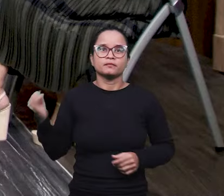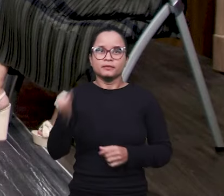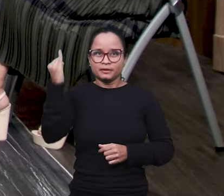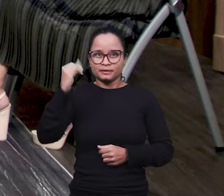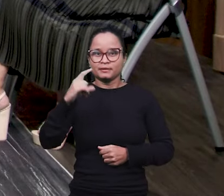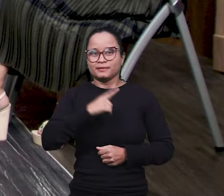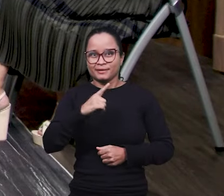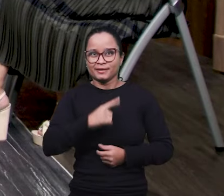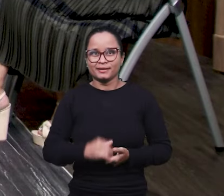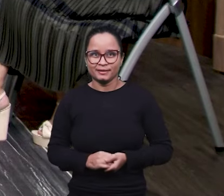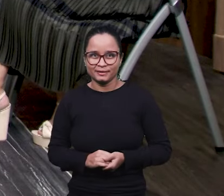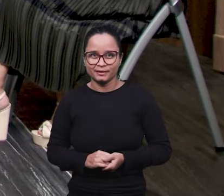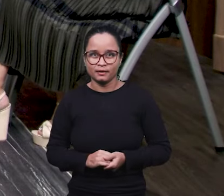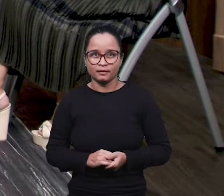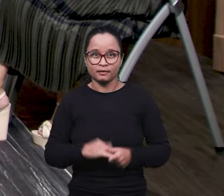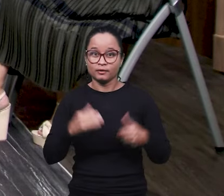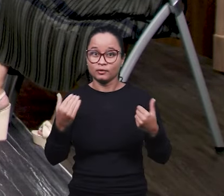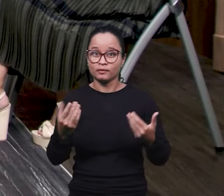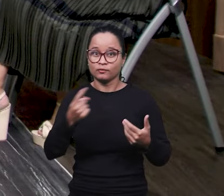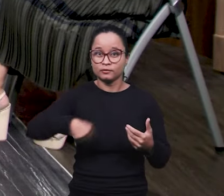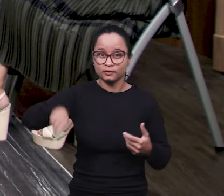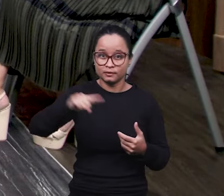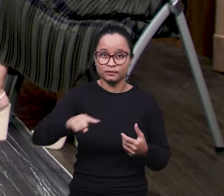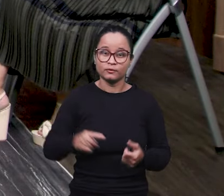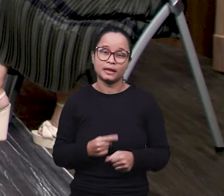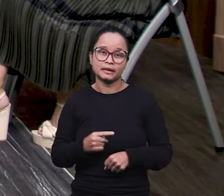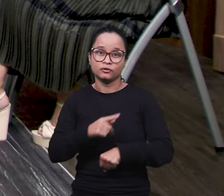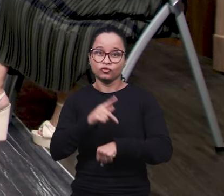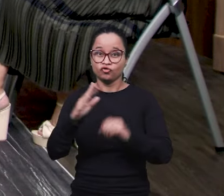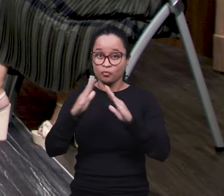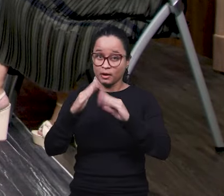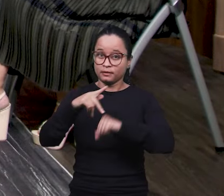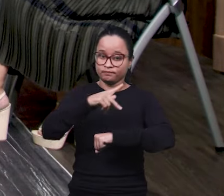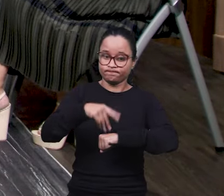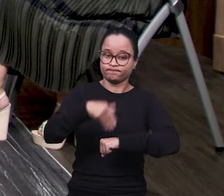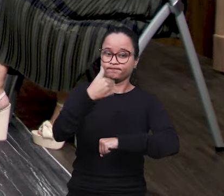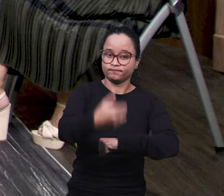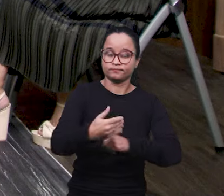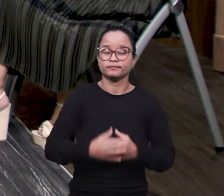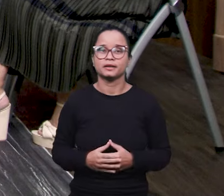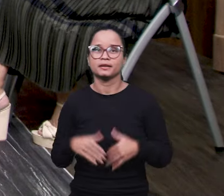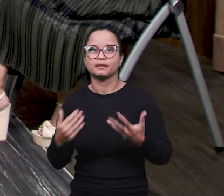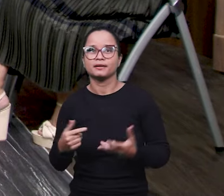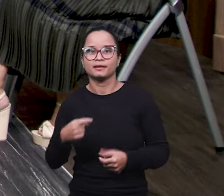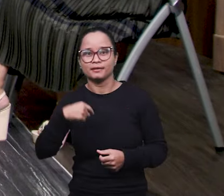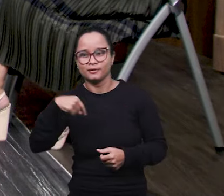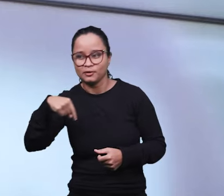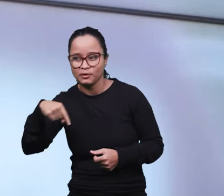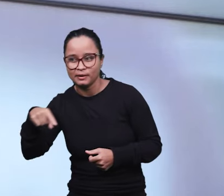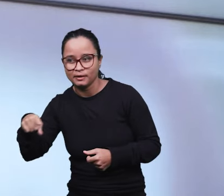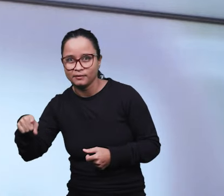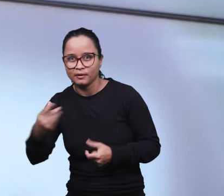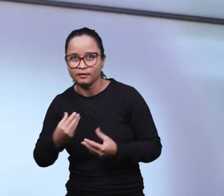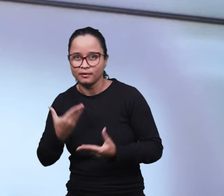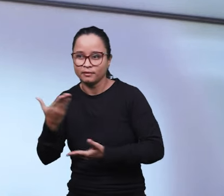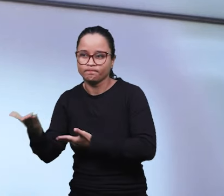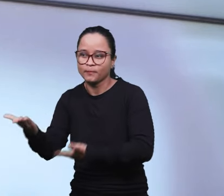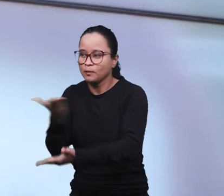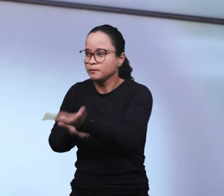nós estamos falando de intercâmbio Nós levamos um pouco de nós e trazemos um pouco